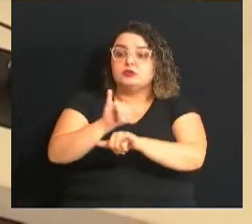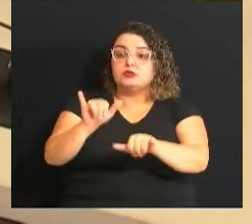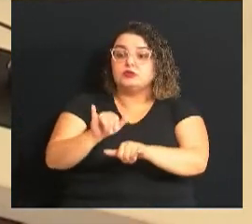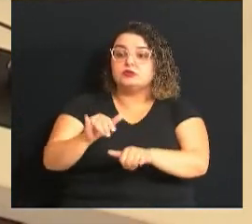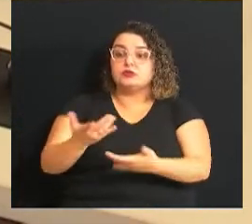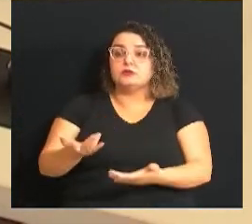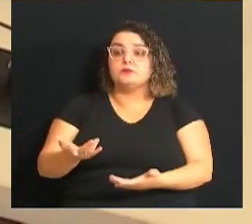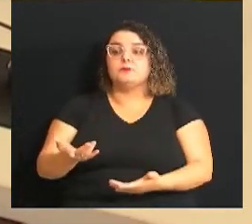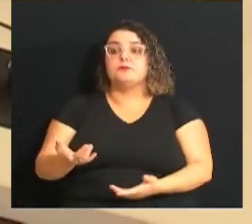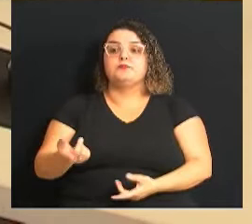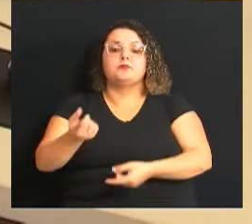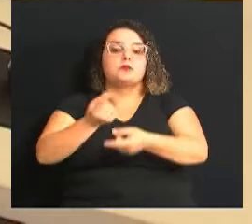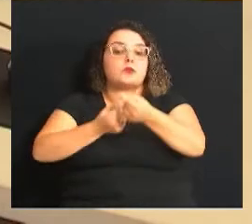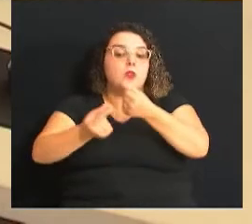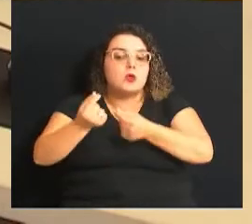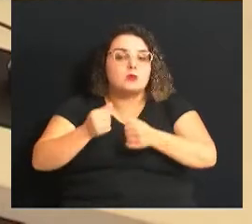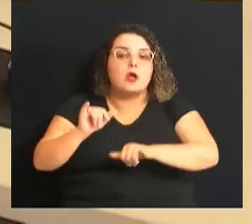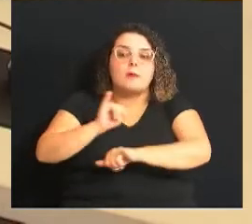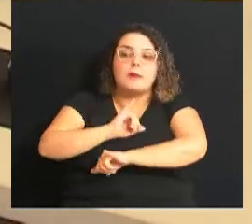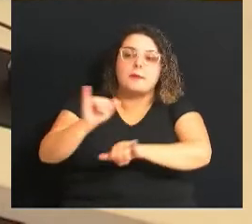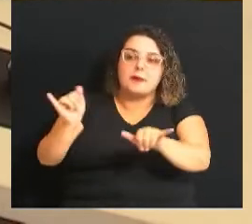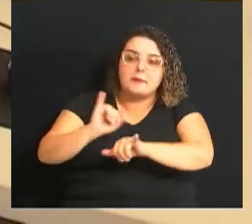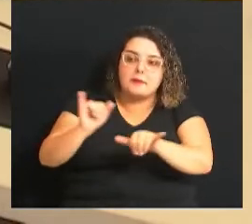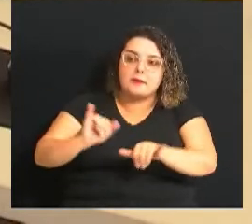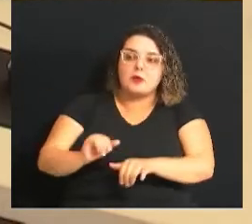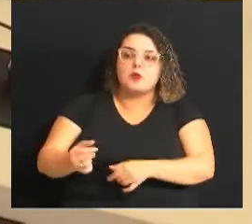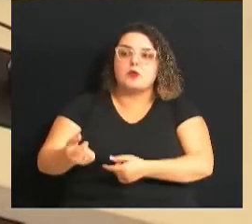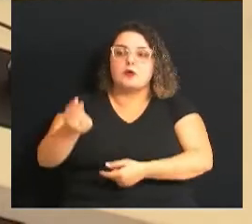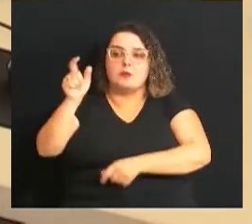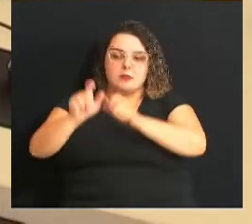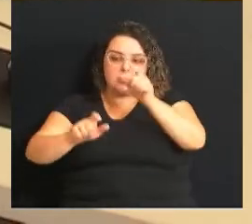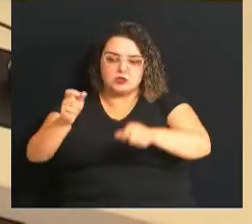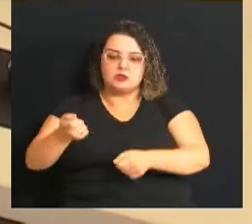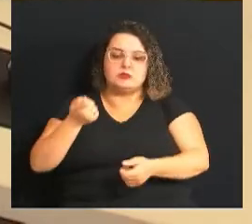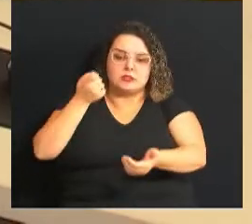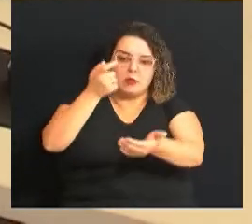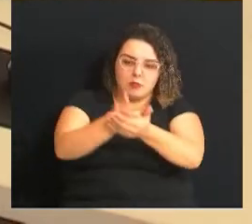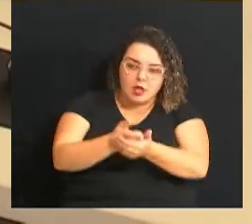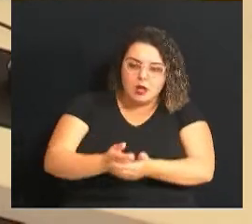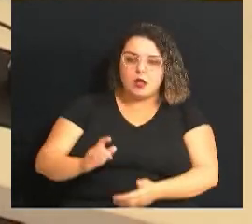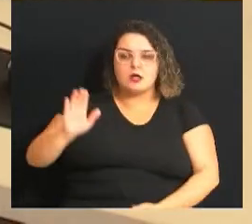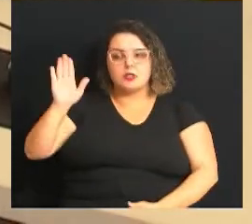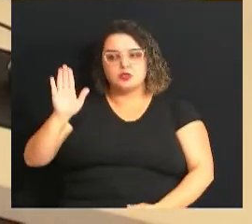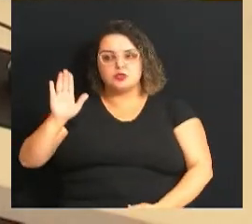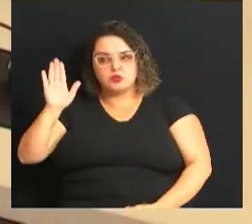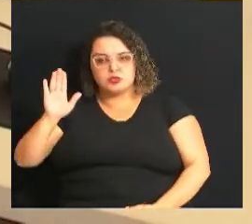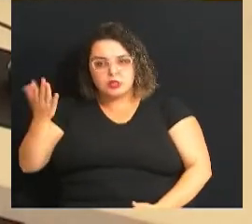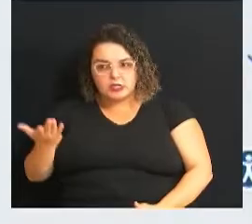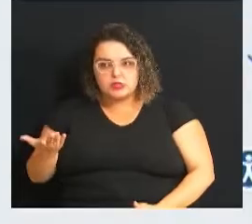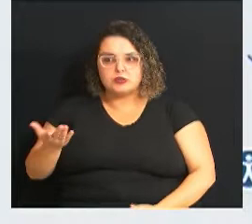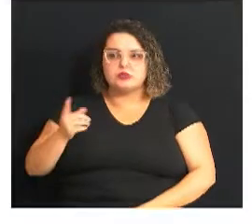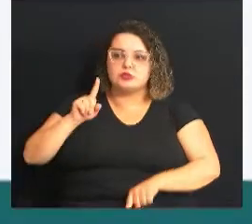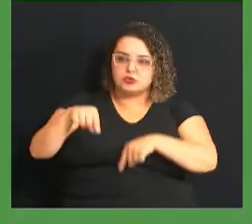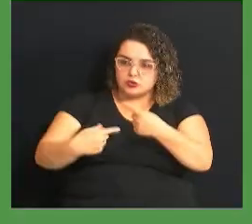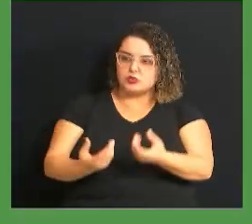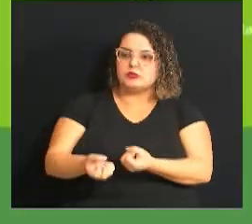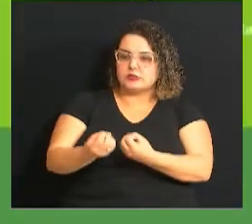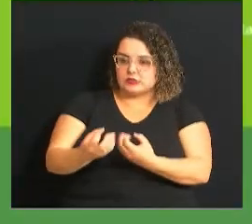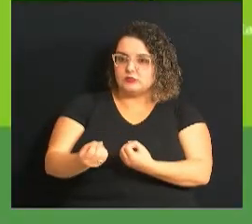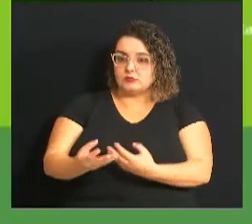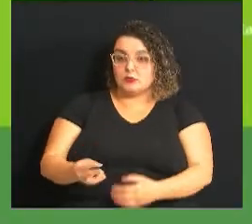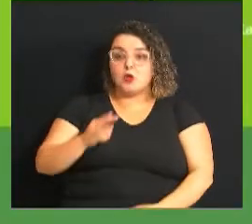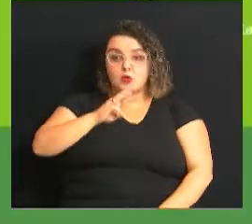dados financeiros, patrocinadores desses candidatos e todos os demais dados. O site já